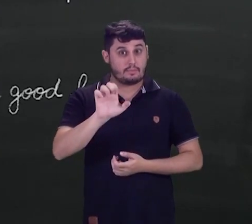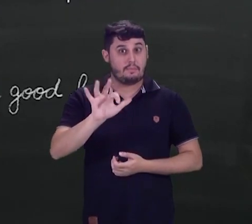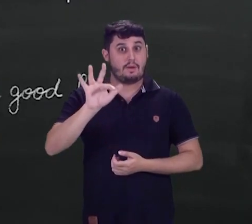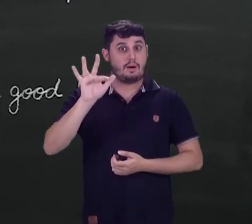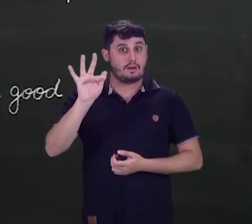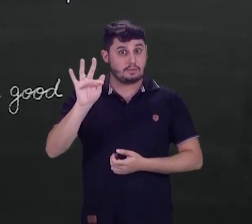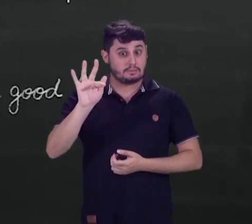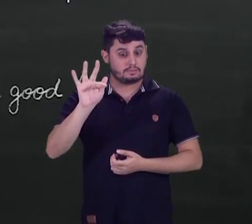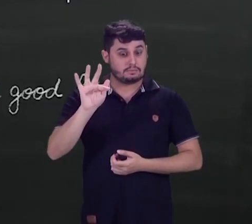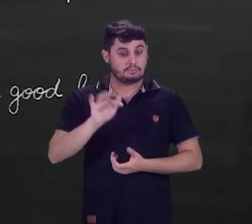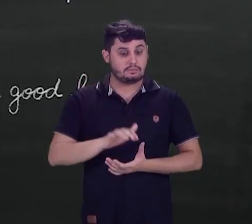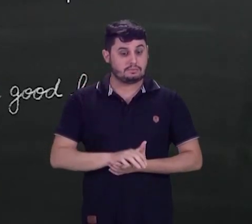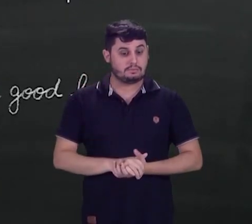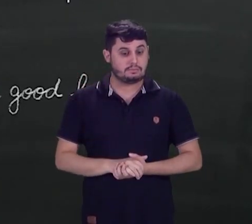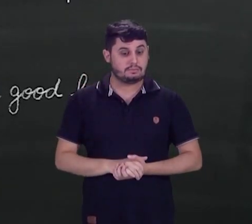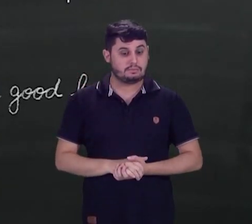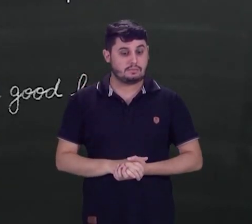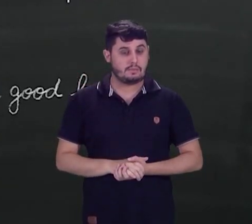F,